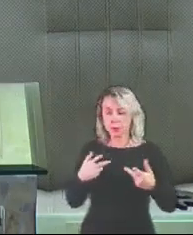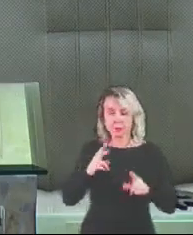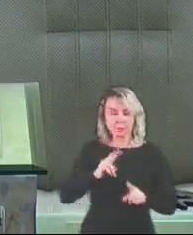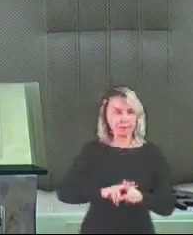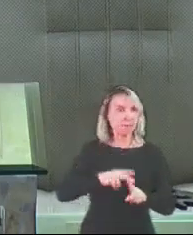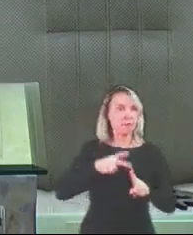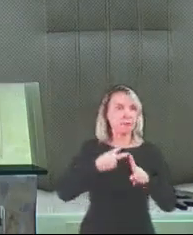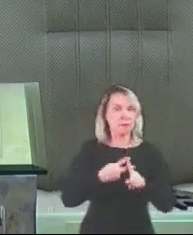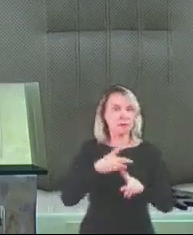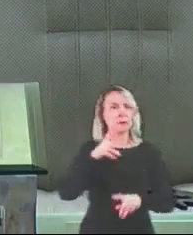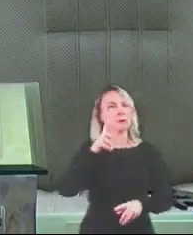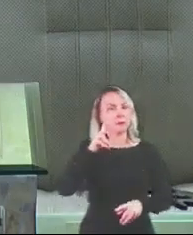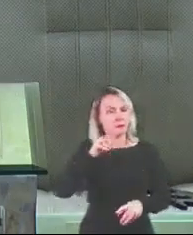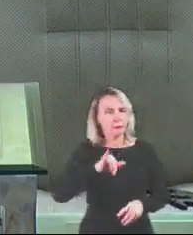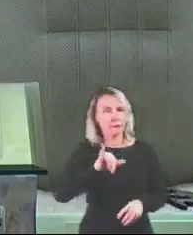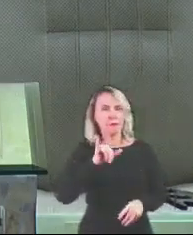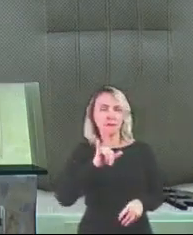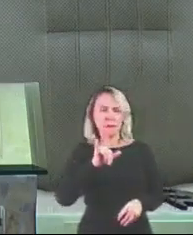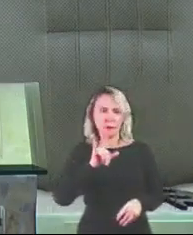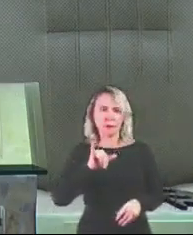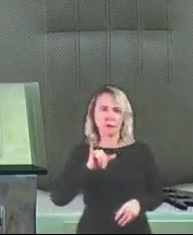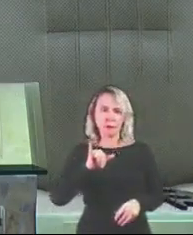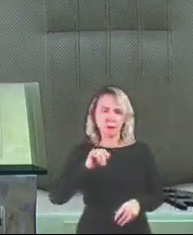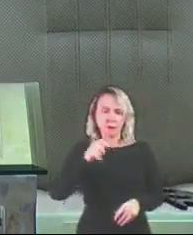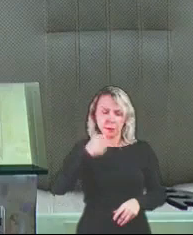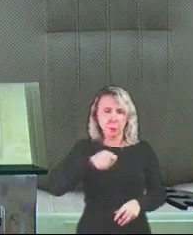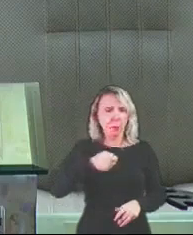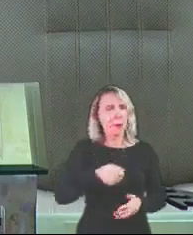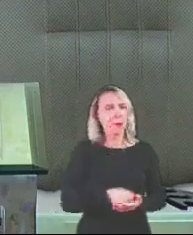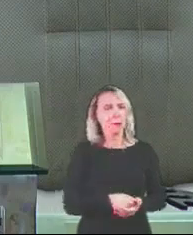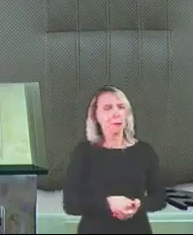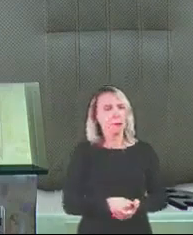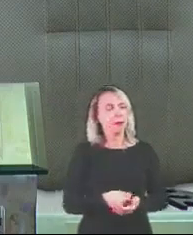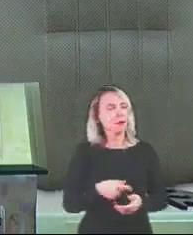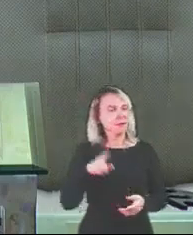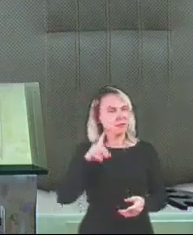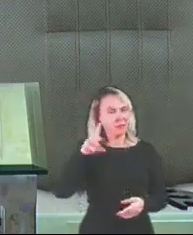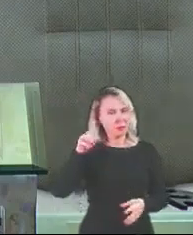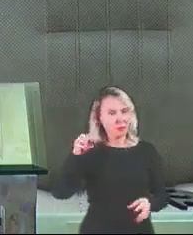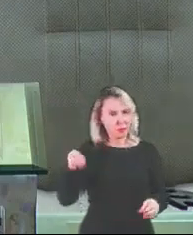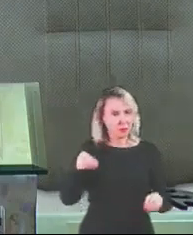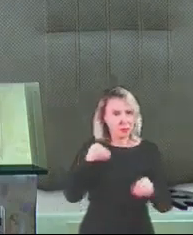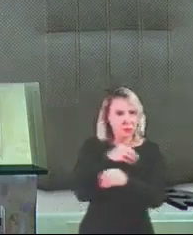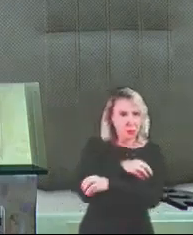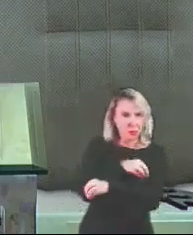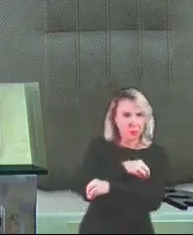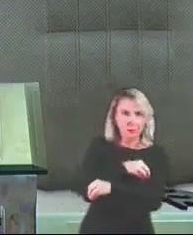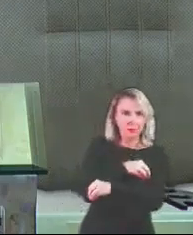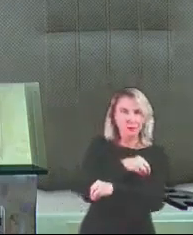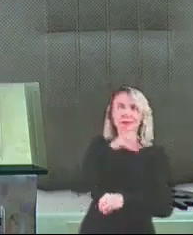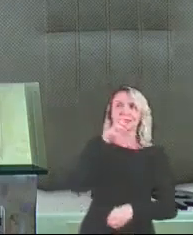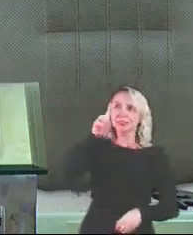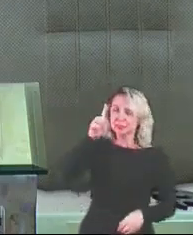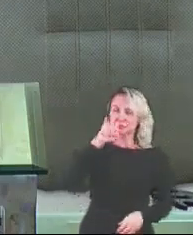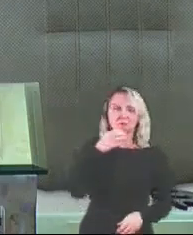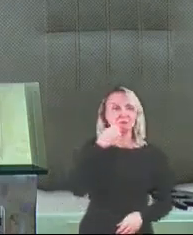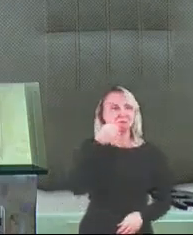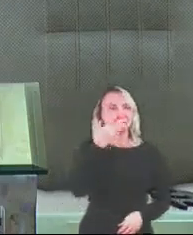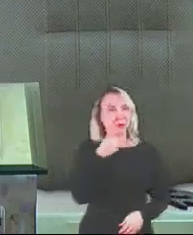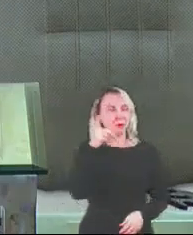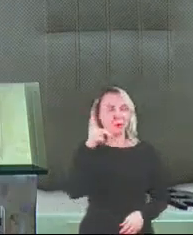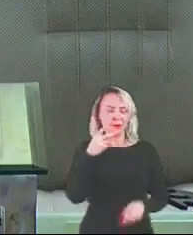vai cobrar. Não porque Deus faz troca, mas porque Deus é bom, Deus é